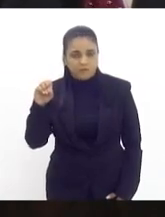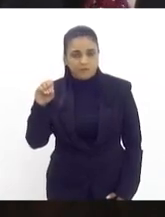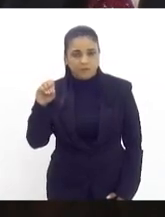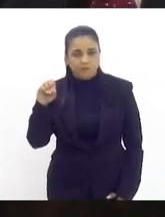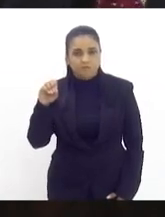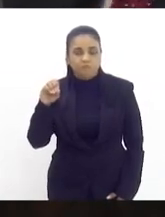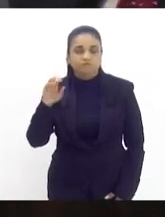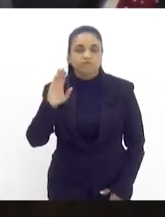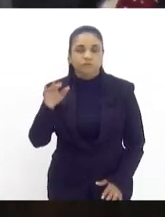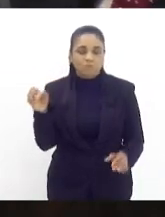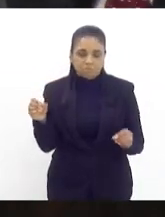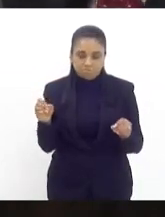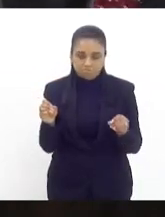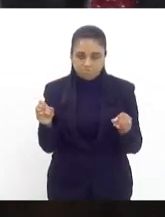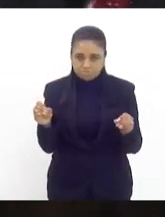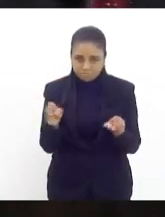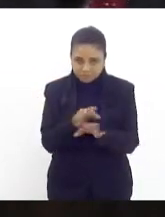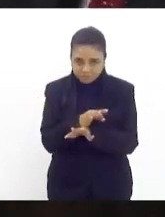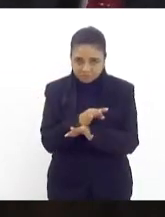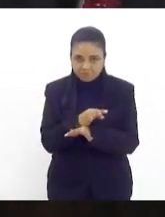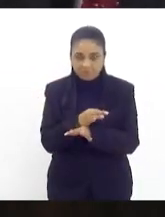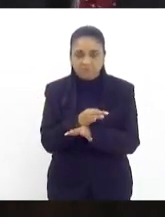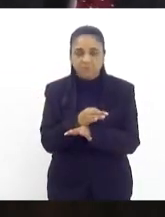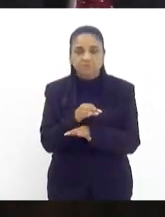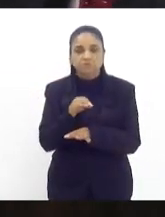Concluída a chamada.